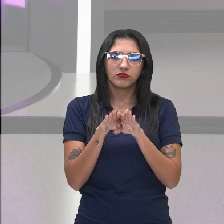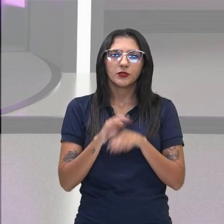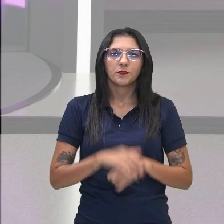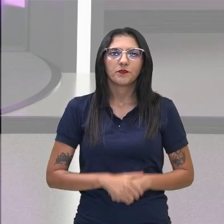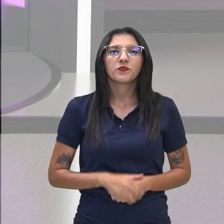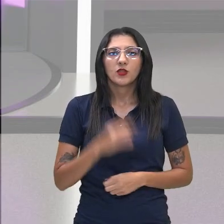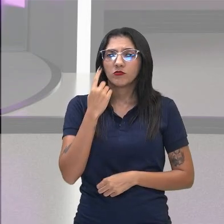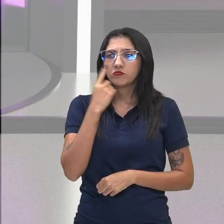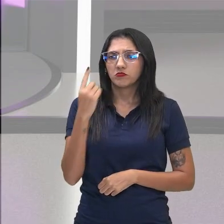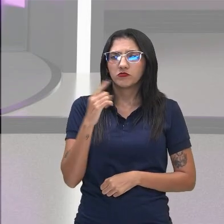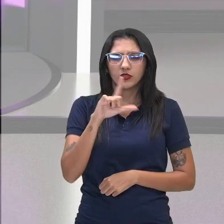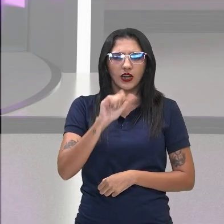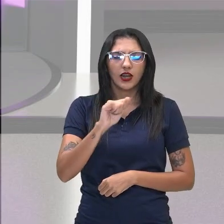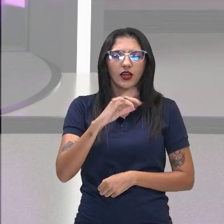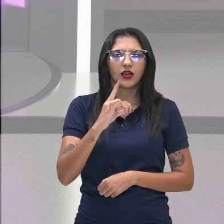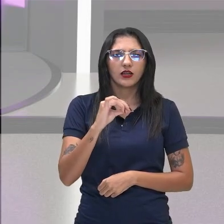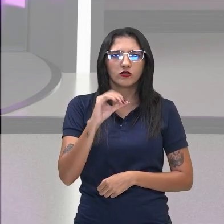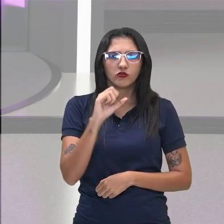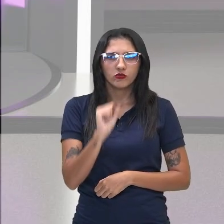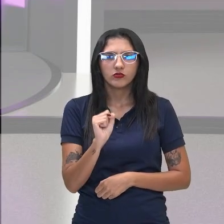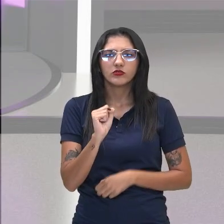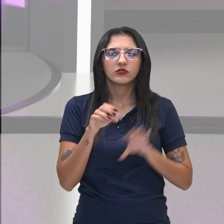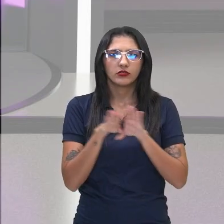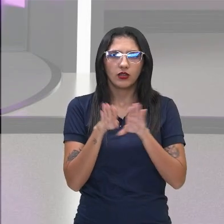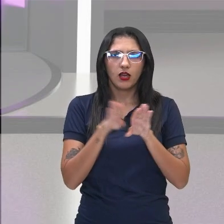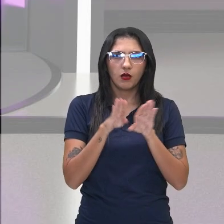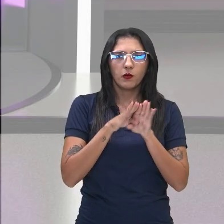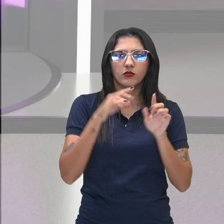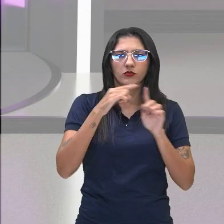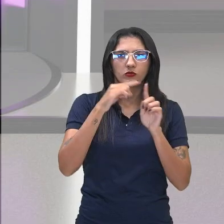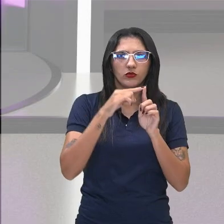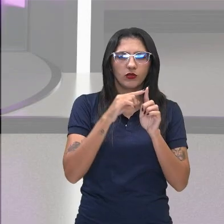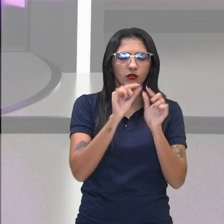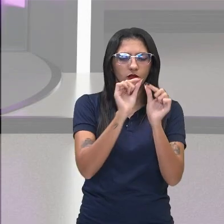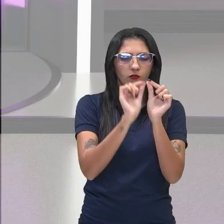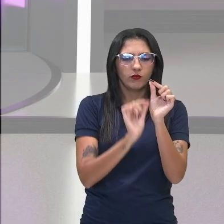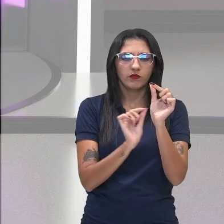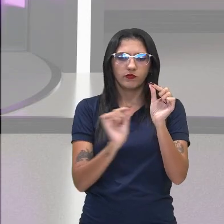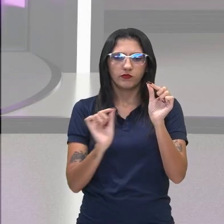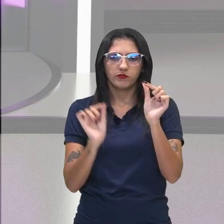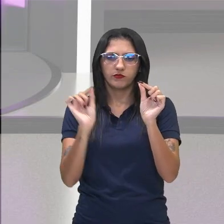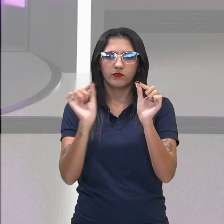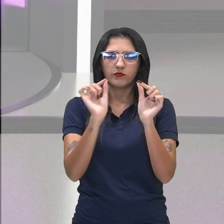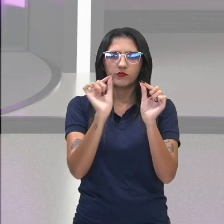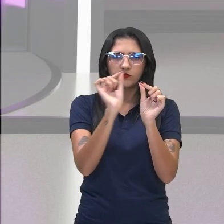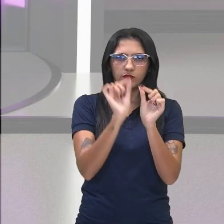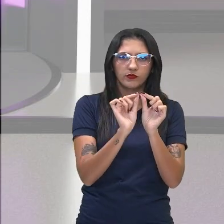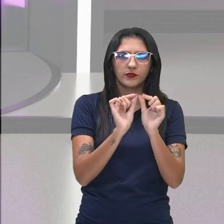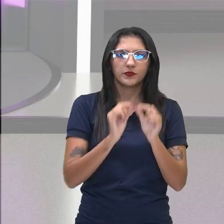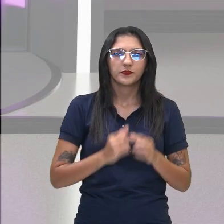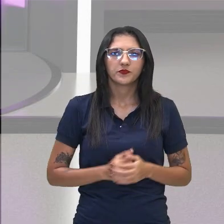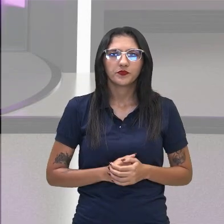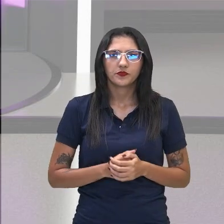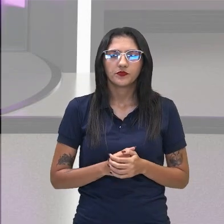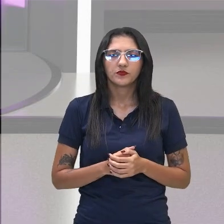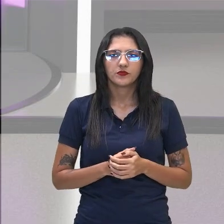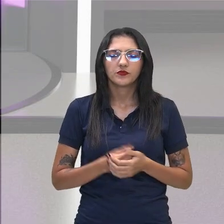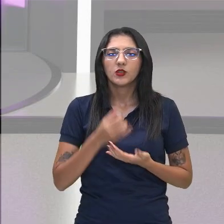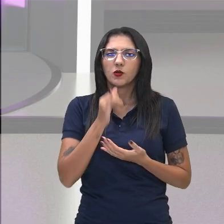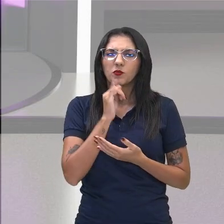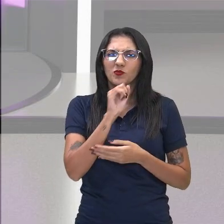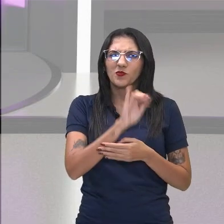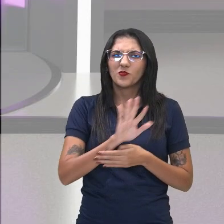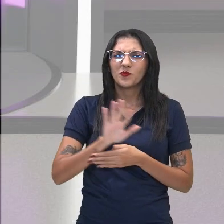Então, esses lados são formados por segmentos de reta, ou seja, pedaços de uma reta. Então, MN, né, esses